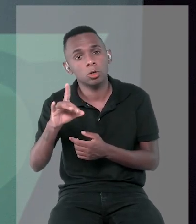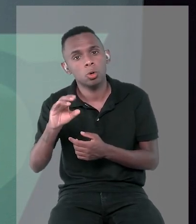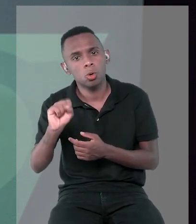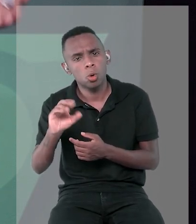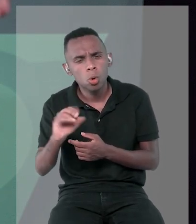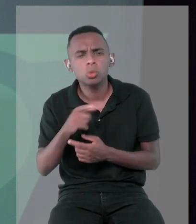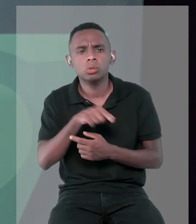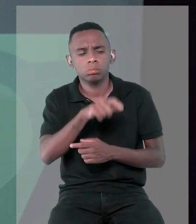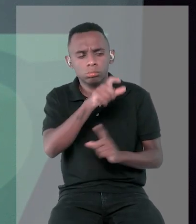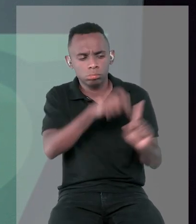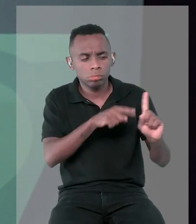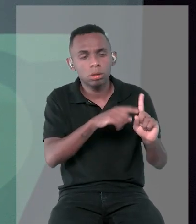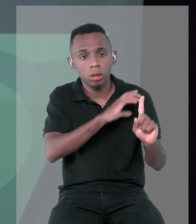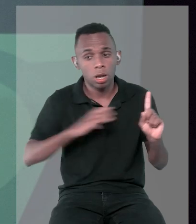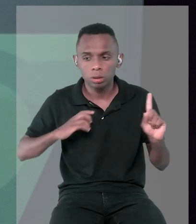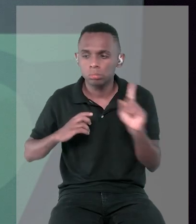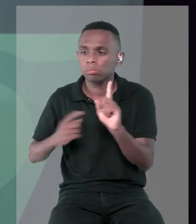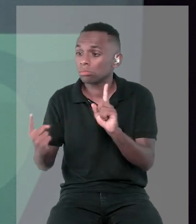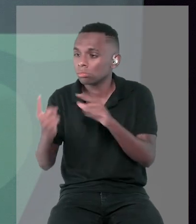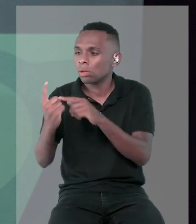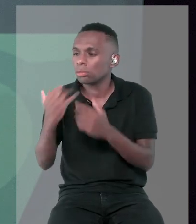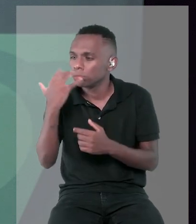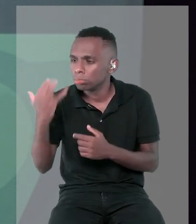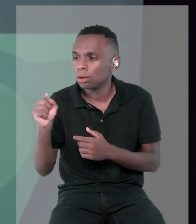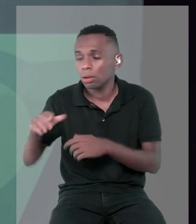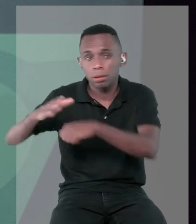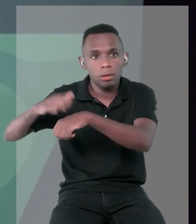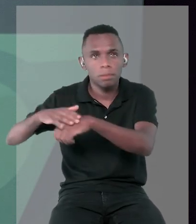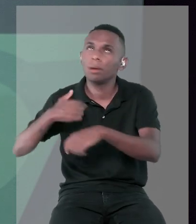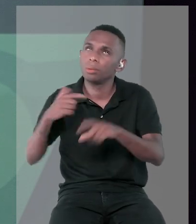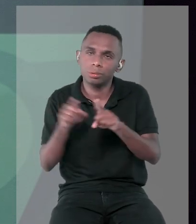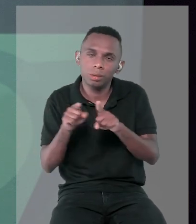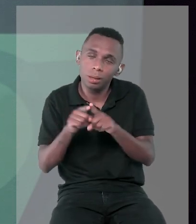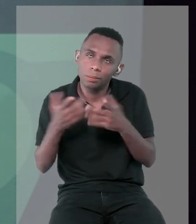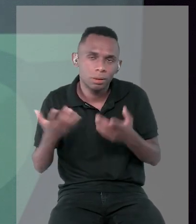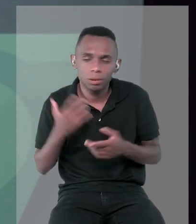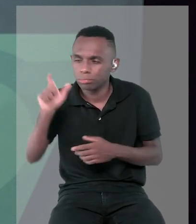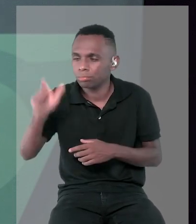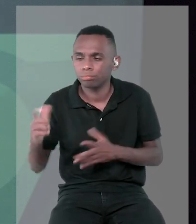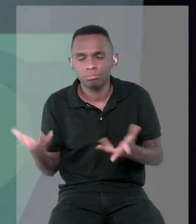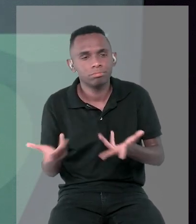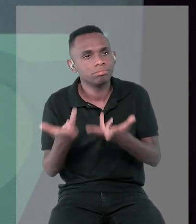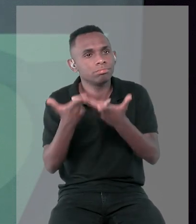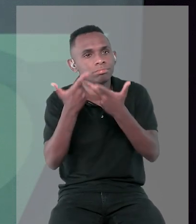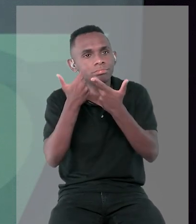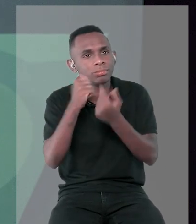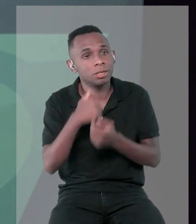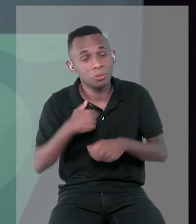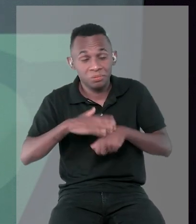Ela foi apaixonadíssima pelo Lúcio, era um homem maravilhoso. Eu acho que eu também ficaria.